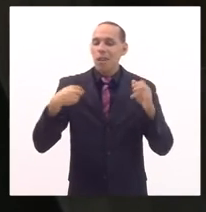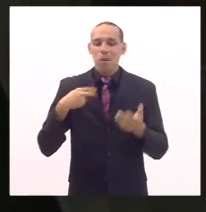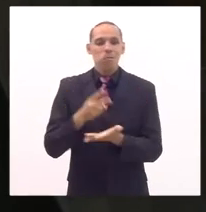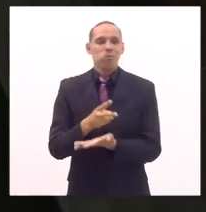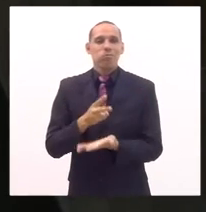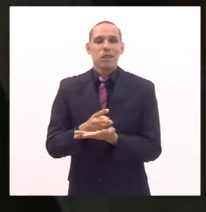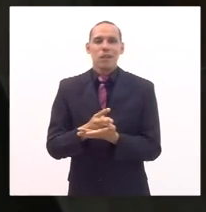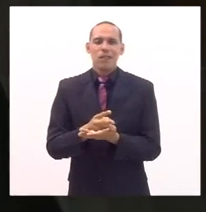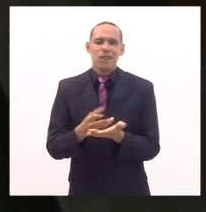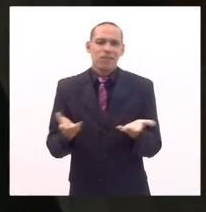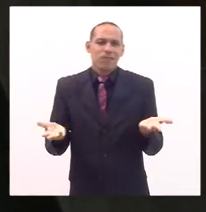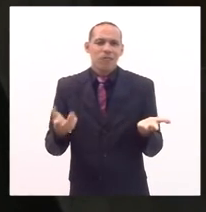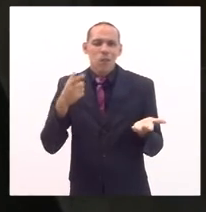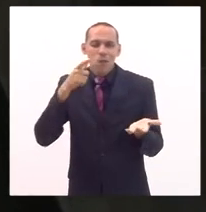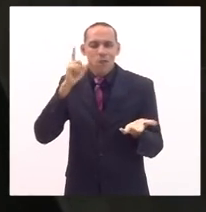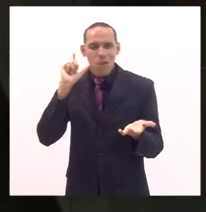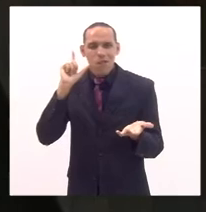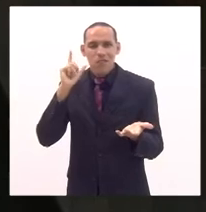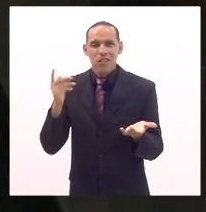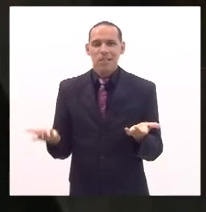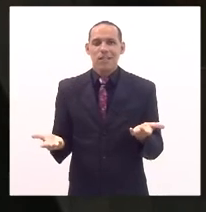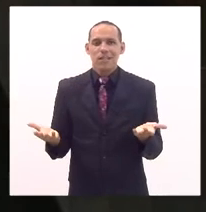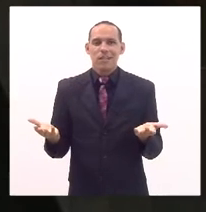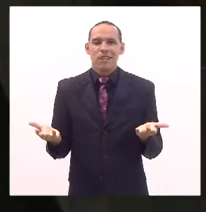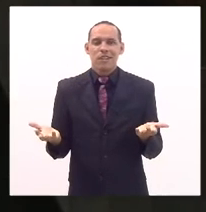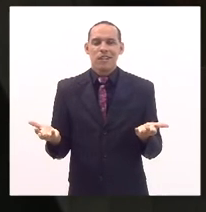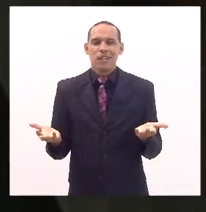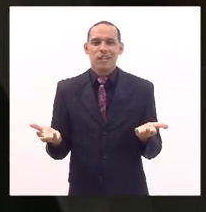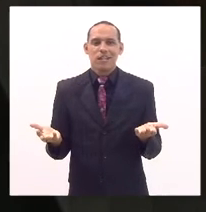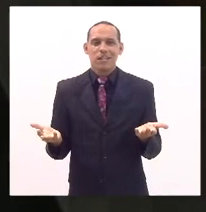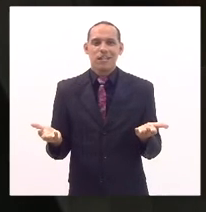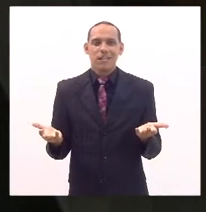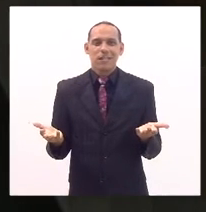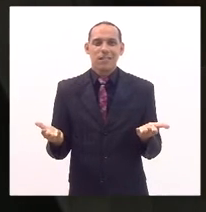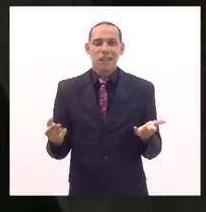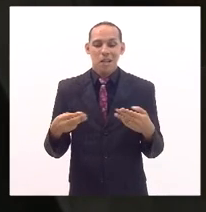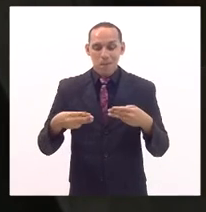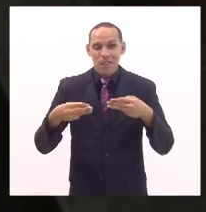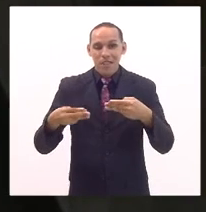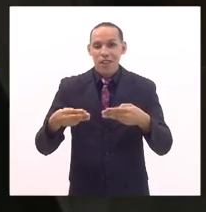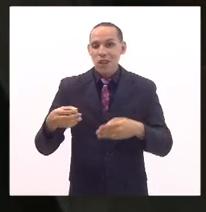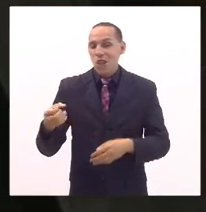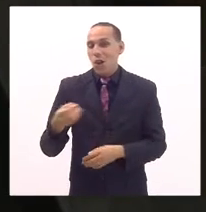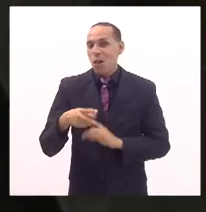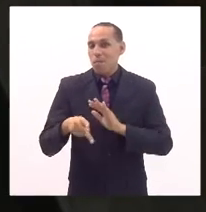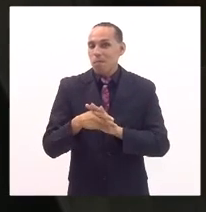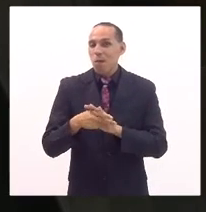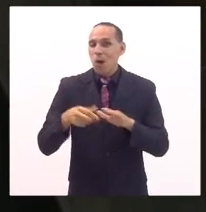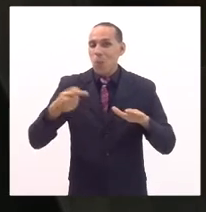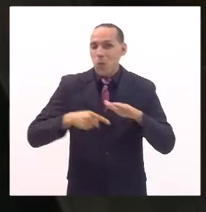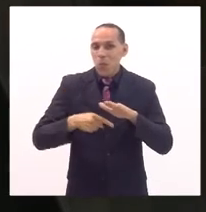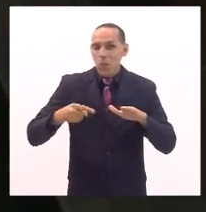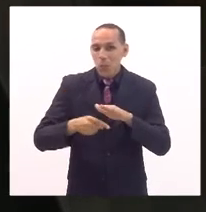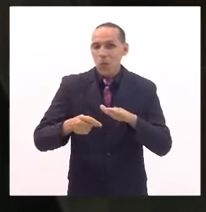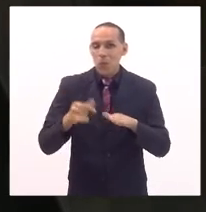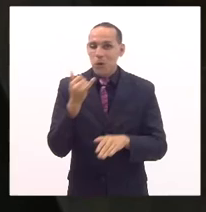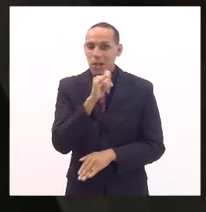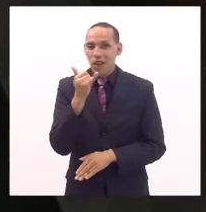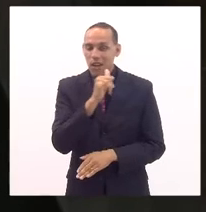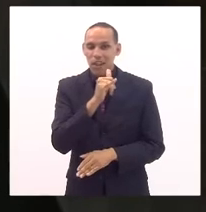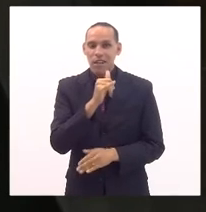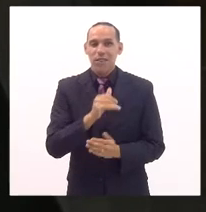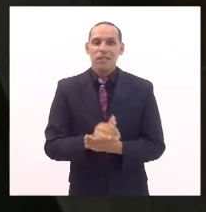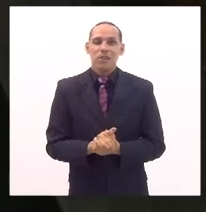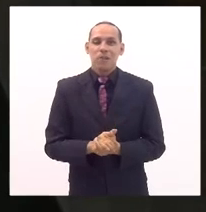Porque de fato ontem e o novo Ministro das minas e energia